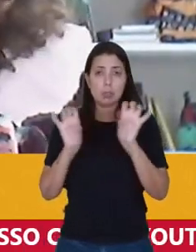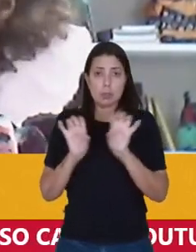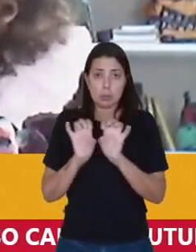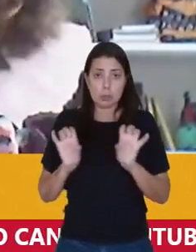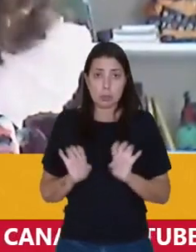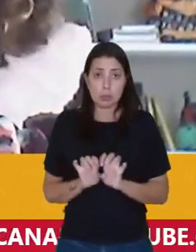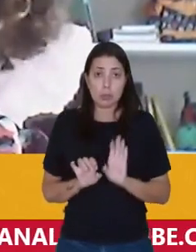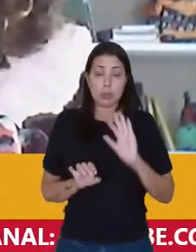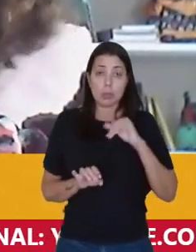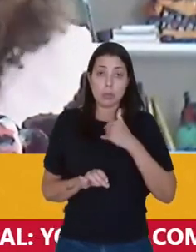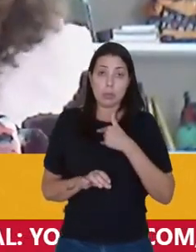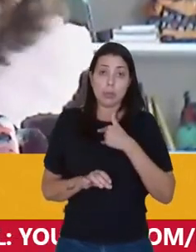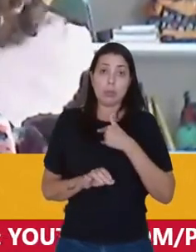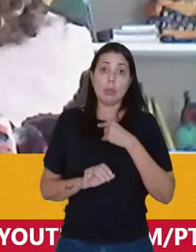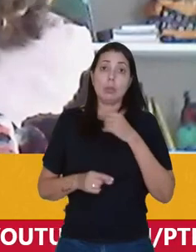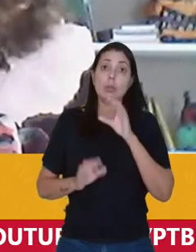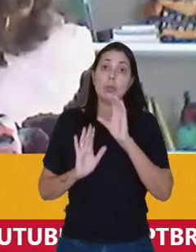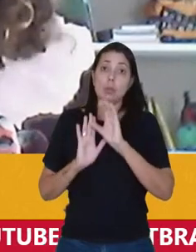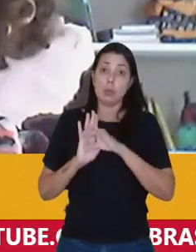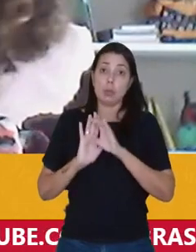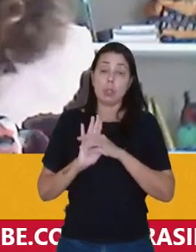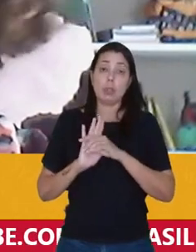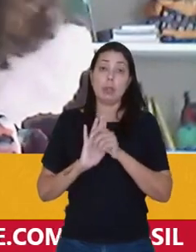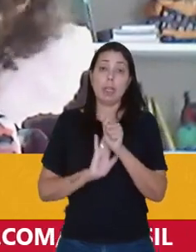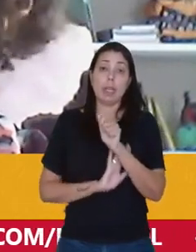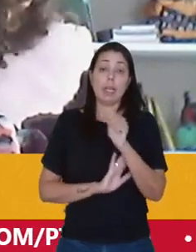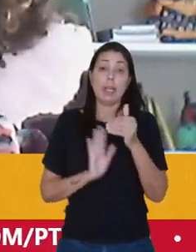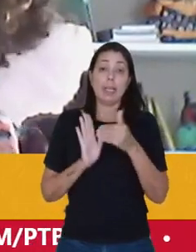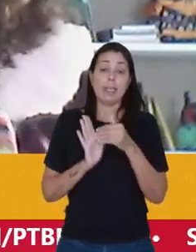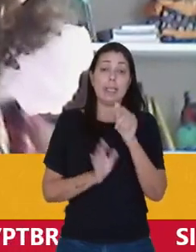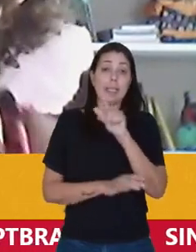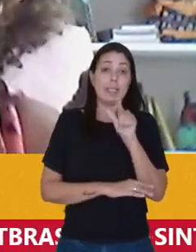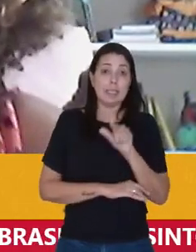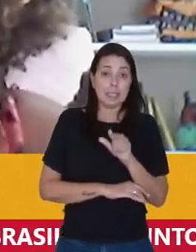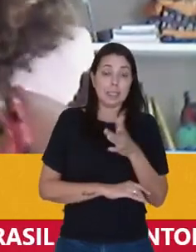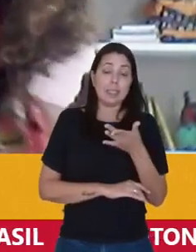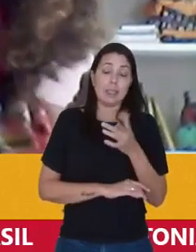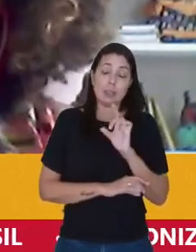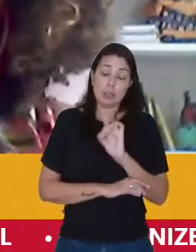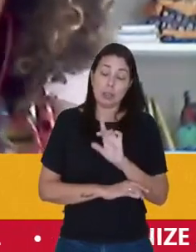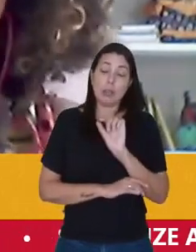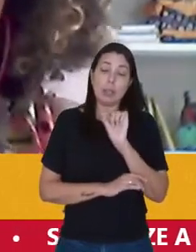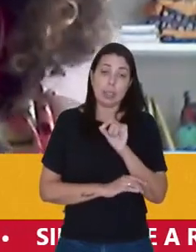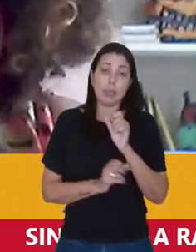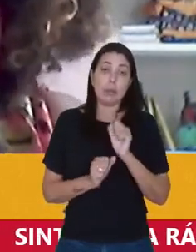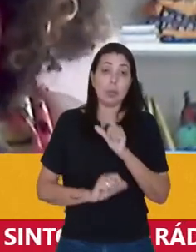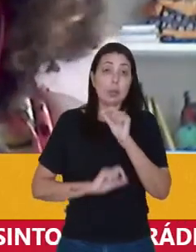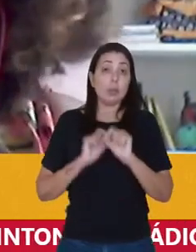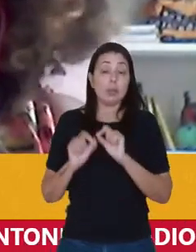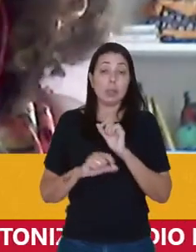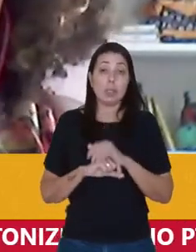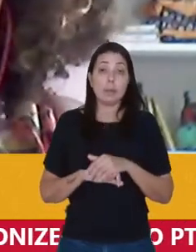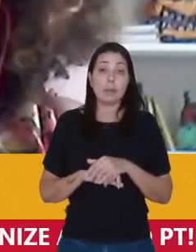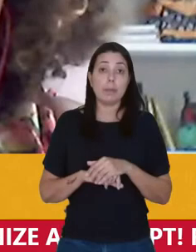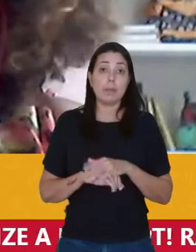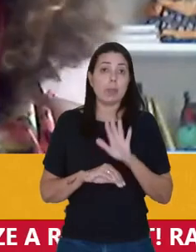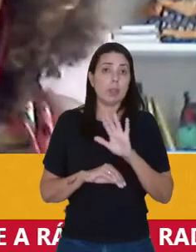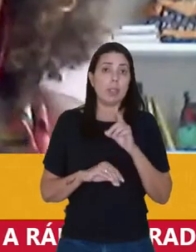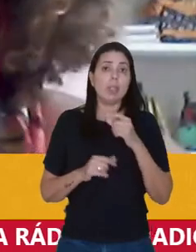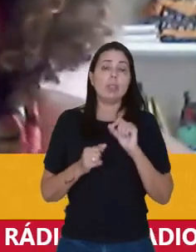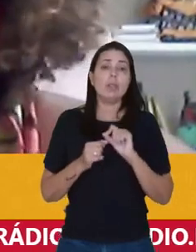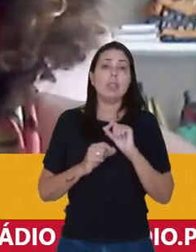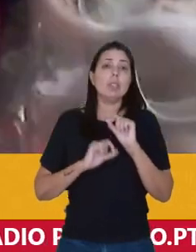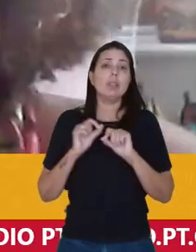estrutura dos nossos currículos de A a Z. Só isso a gente poderia, então, não é povo